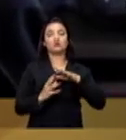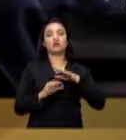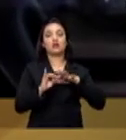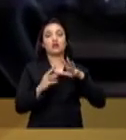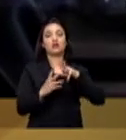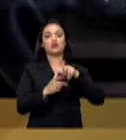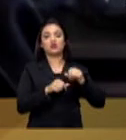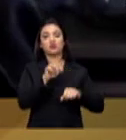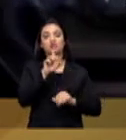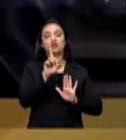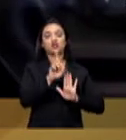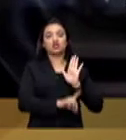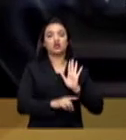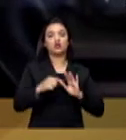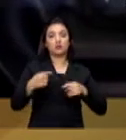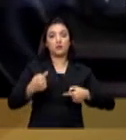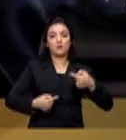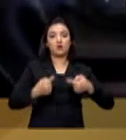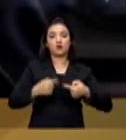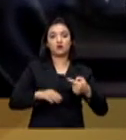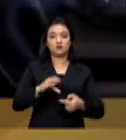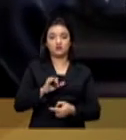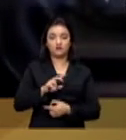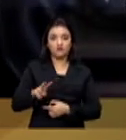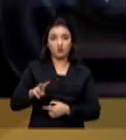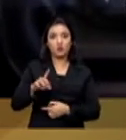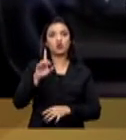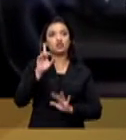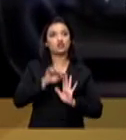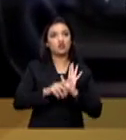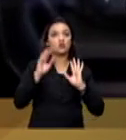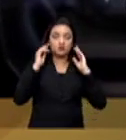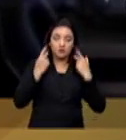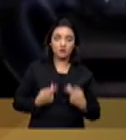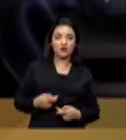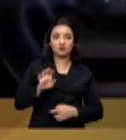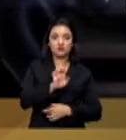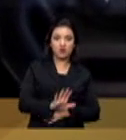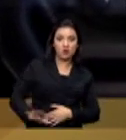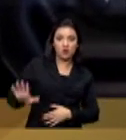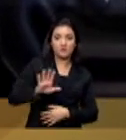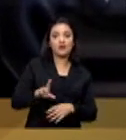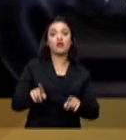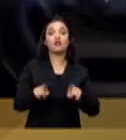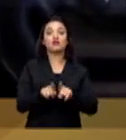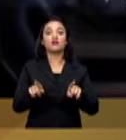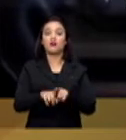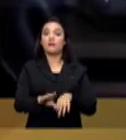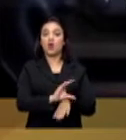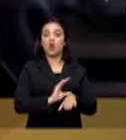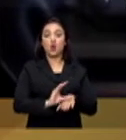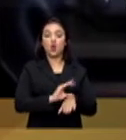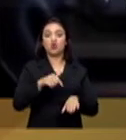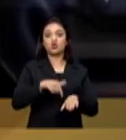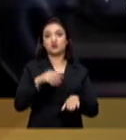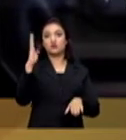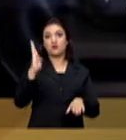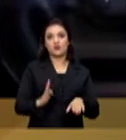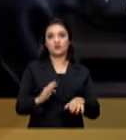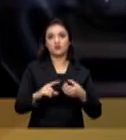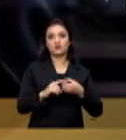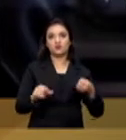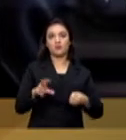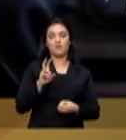Direitos Humanos e na Convenção Europeia. E também na Constituição Brasileira, cujo artigo